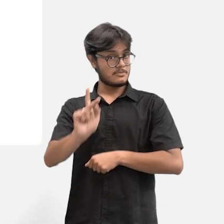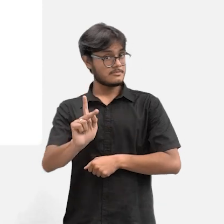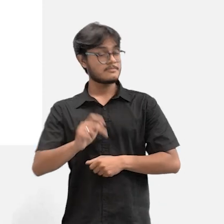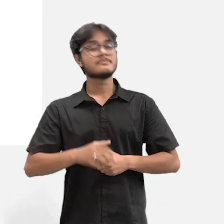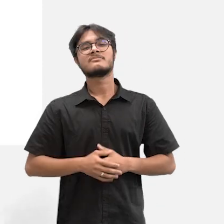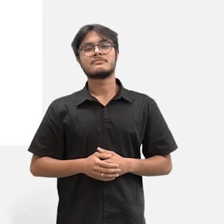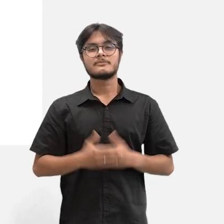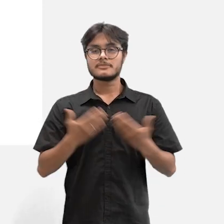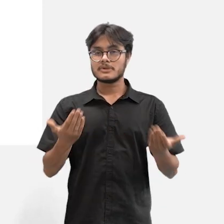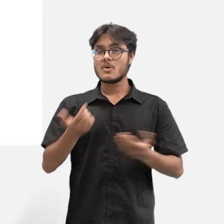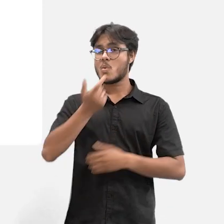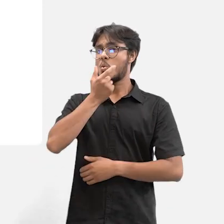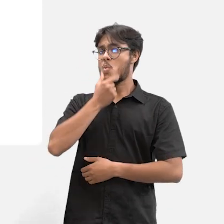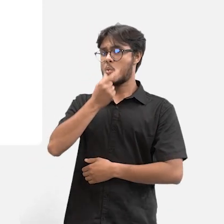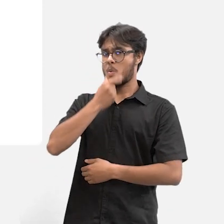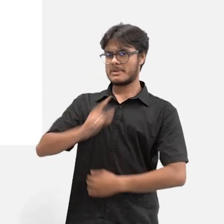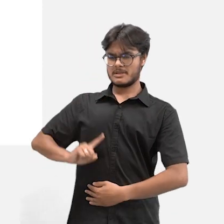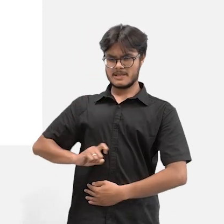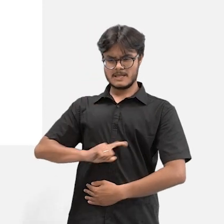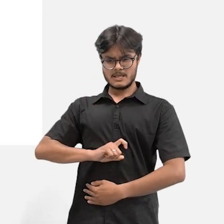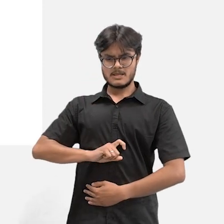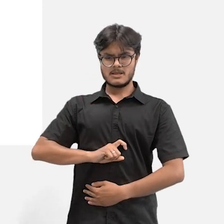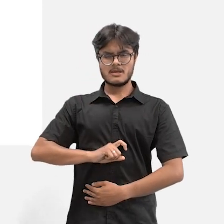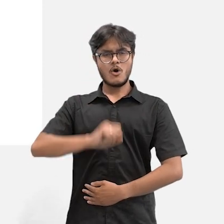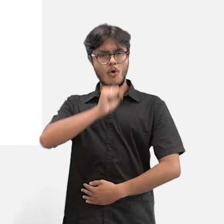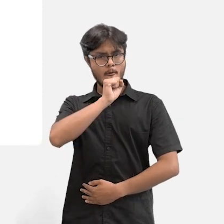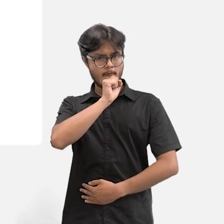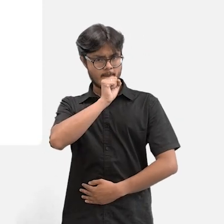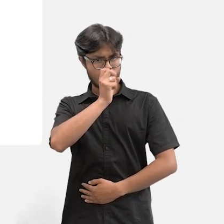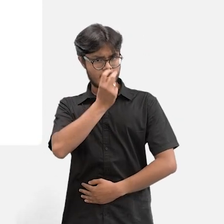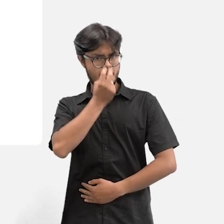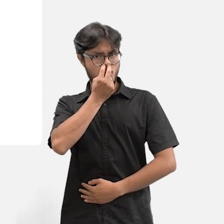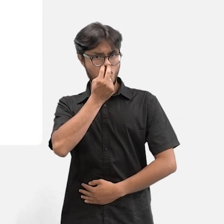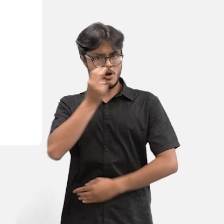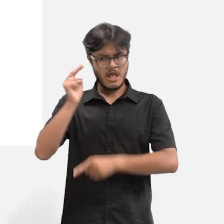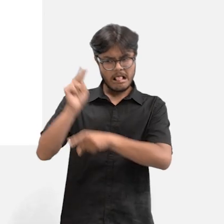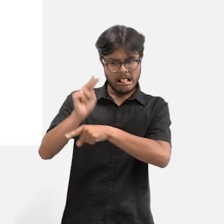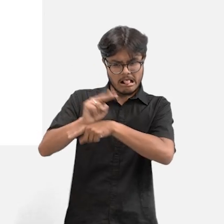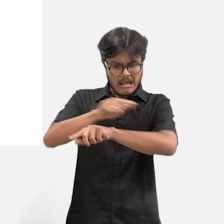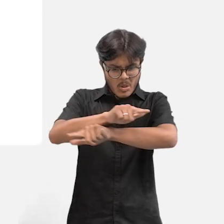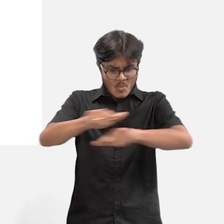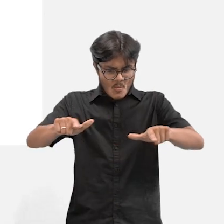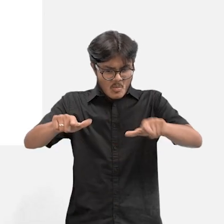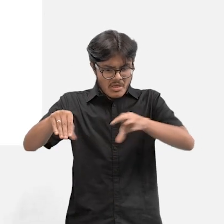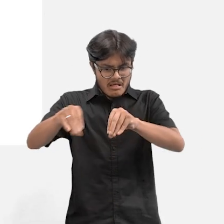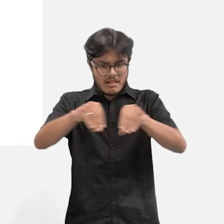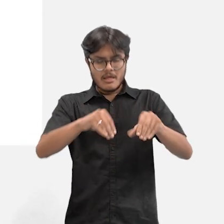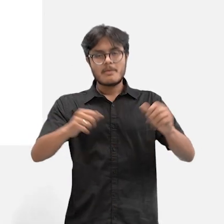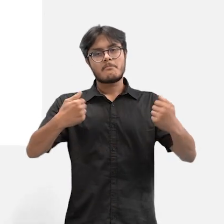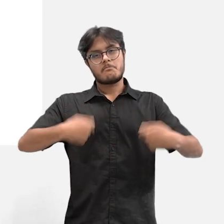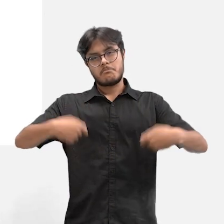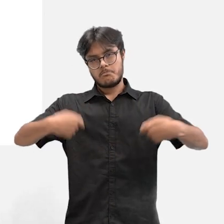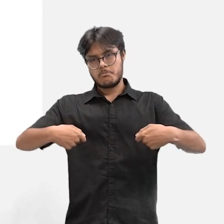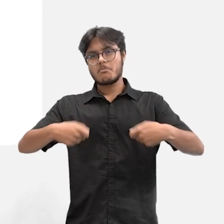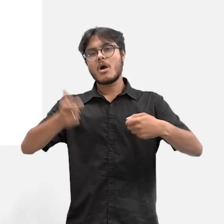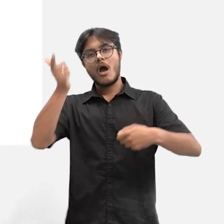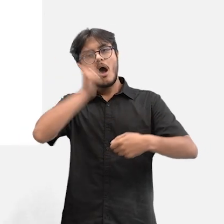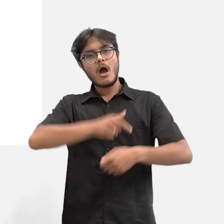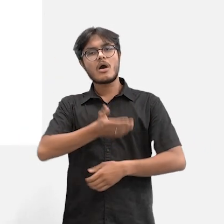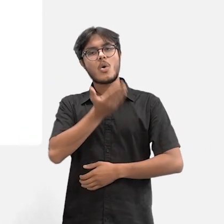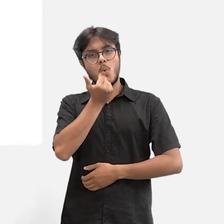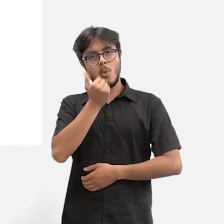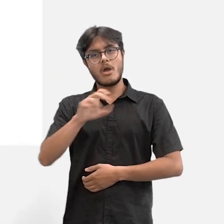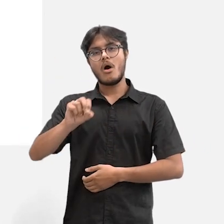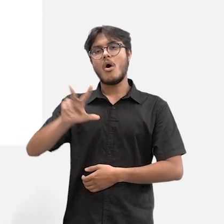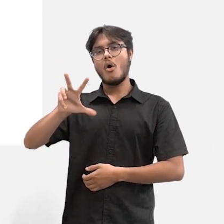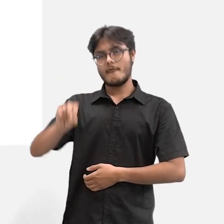tem teníase do porco, se não houver saneamento básico onde ele mora, ele pode ingerir ovos de tênia